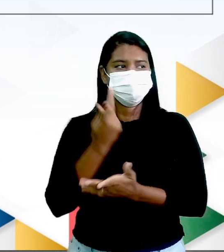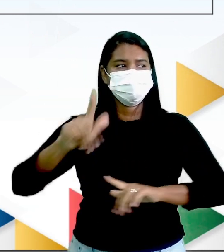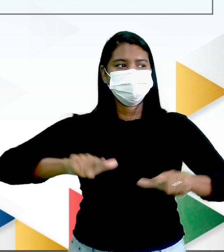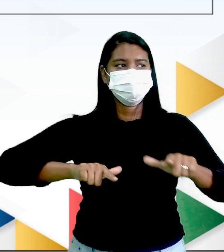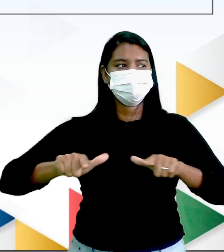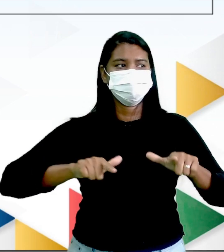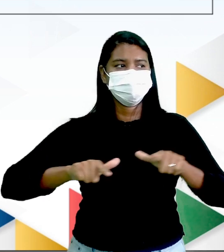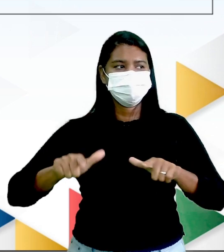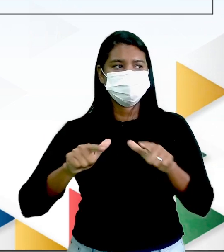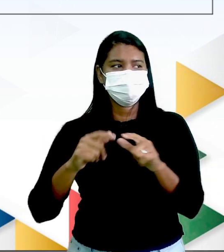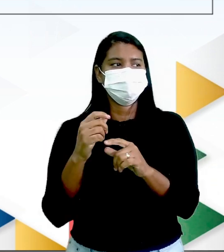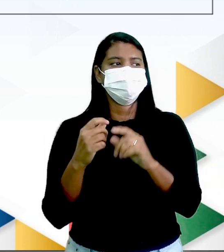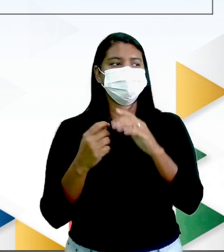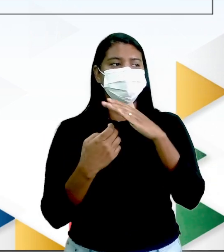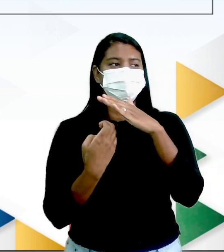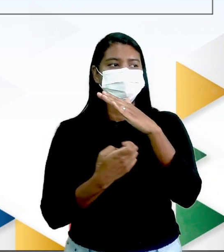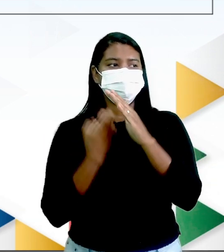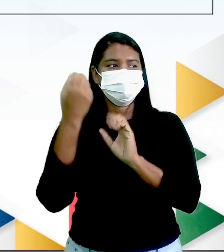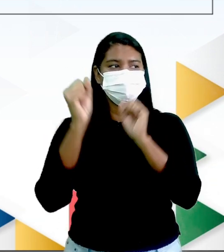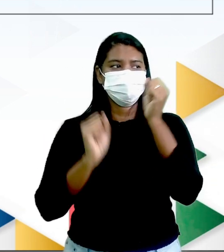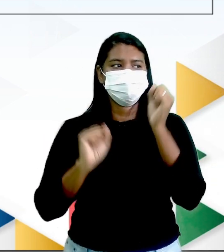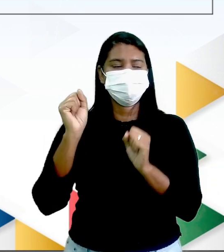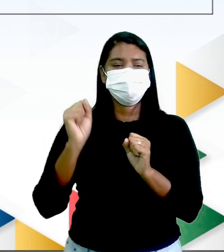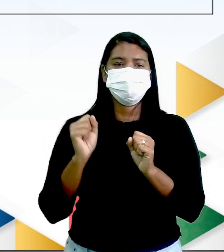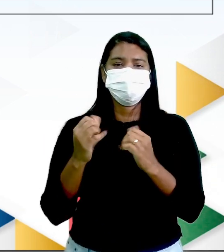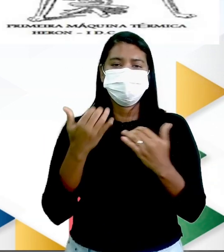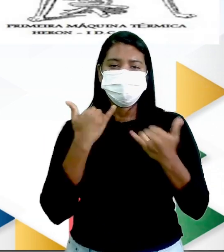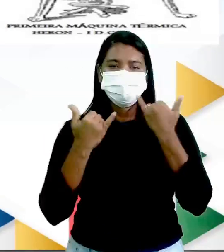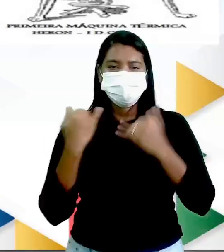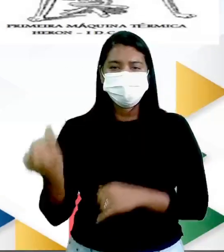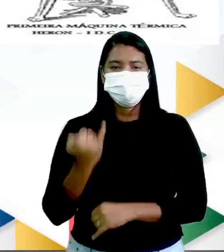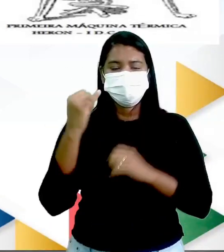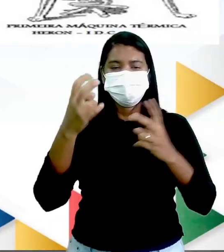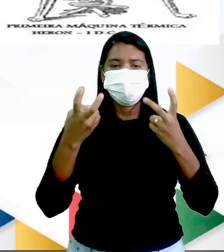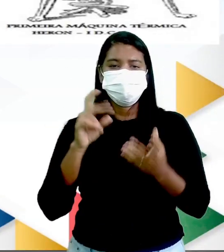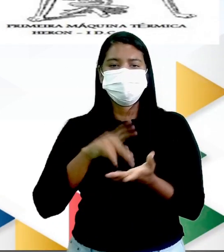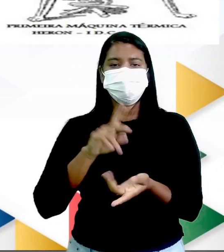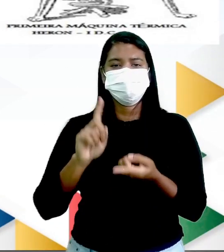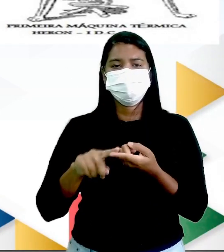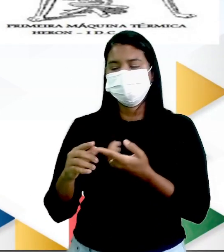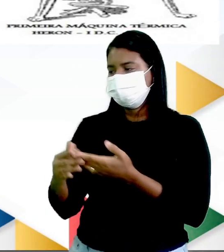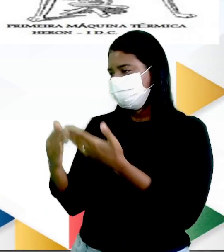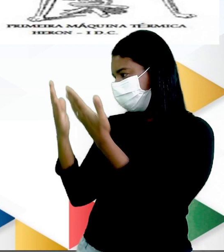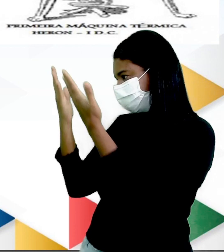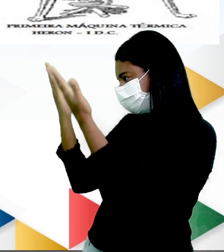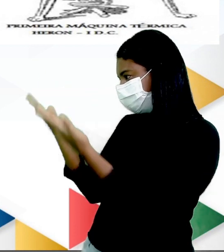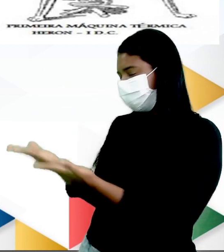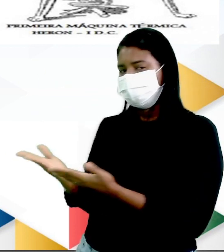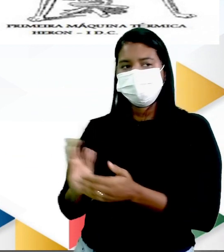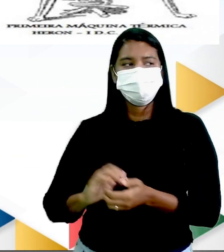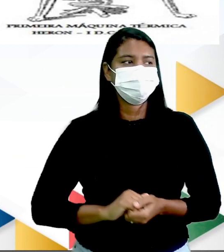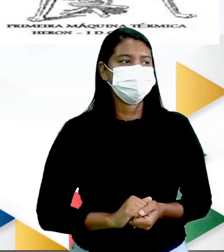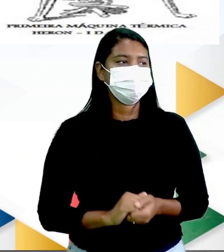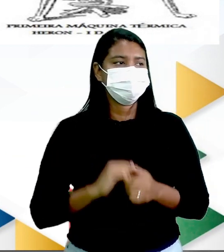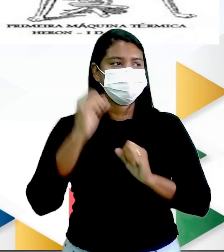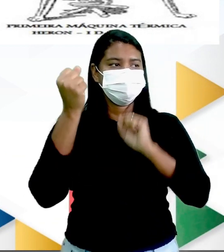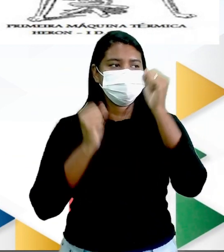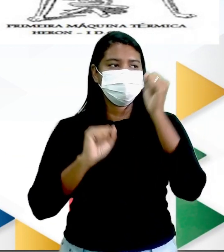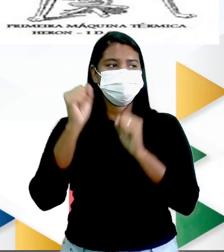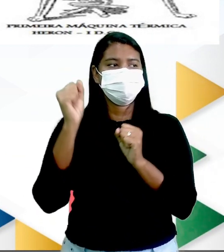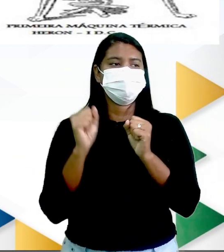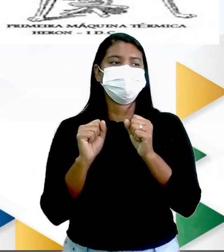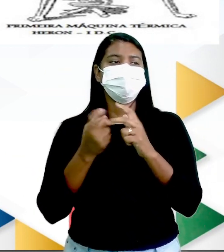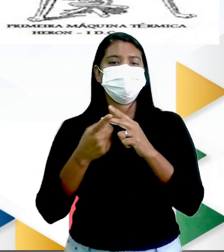trabalhos industriais. Veja que informação super interessante. Temos aqui, você pode acompanhar, nas máquinas térmicas,